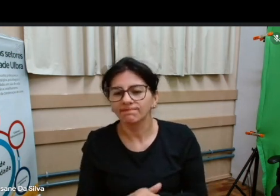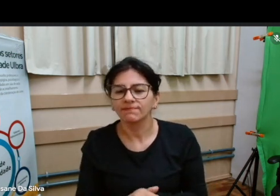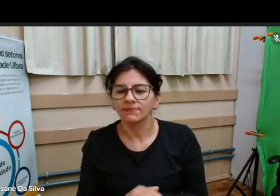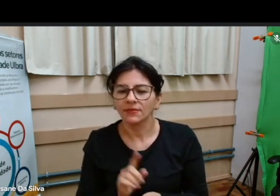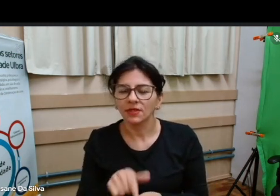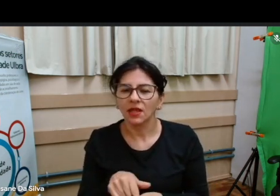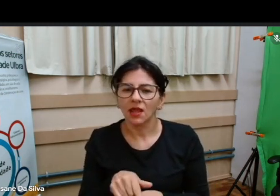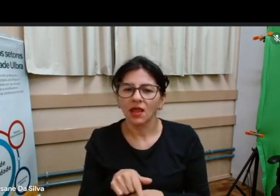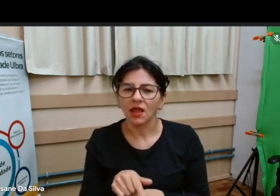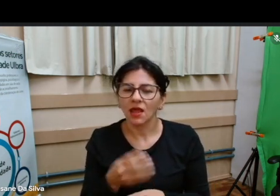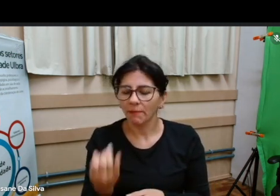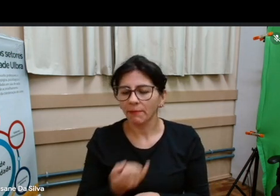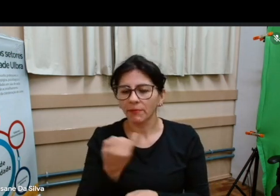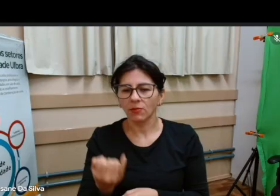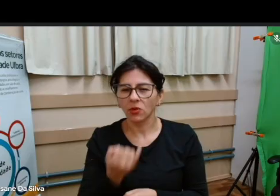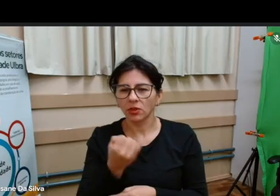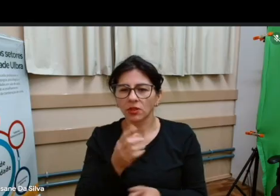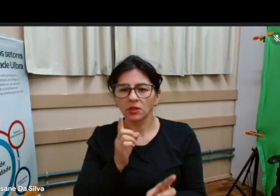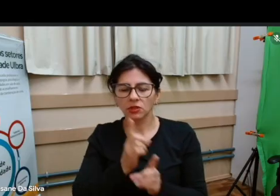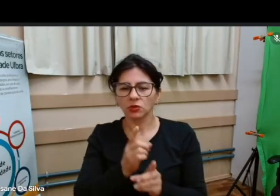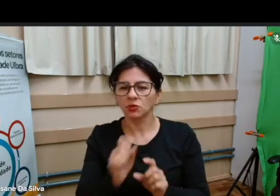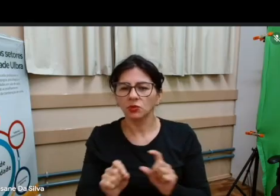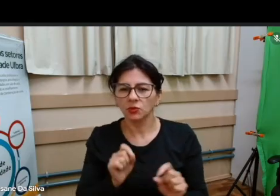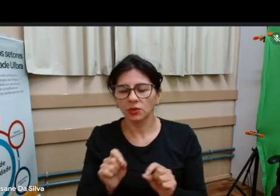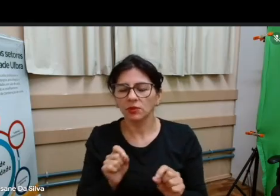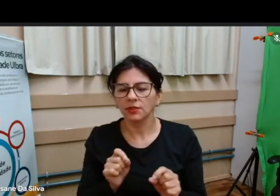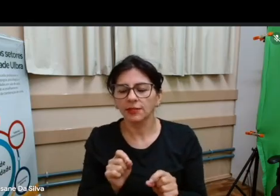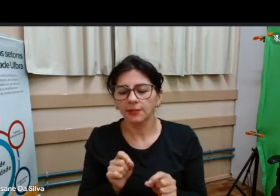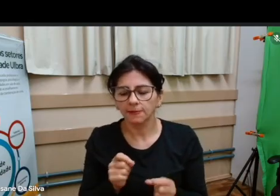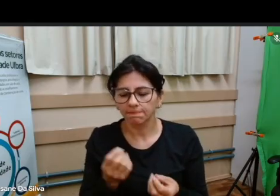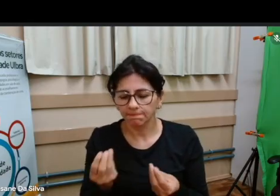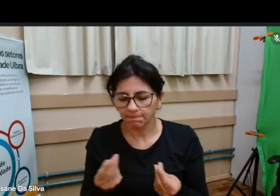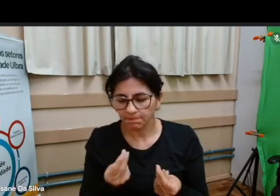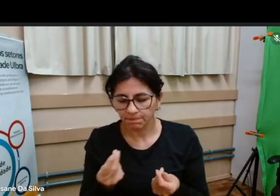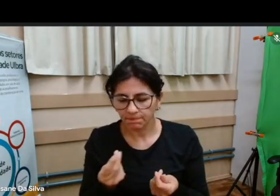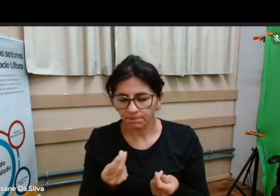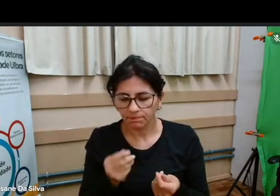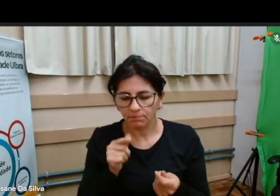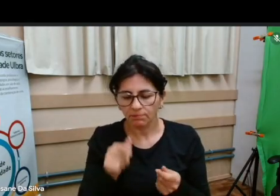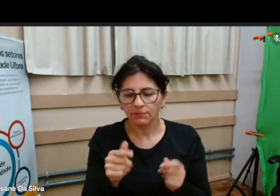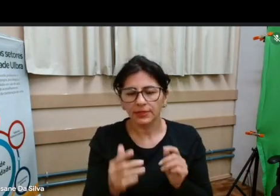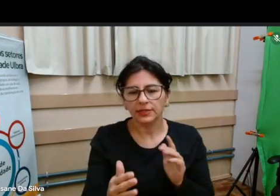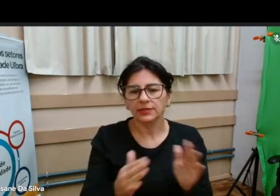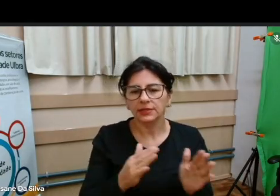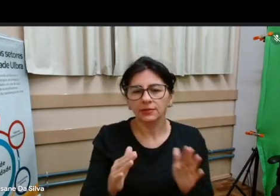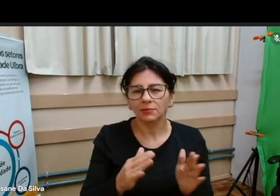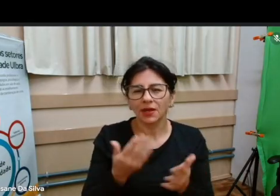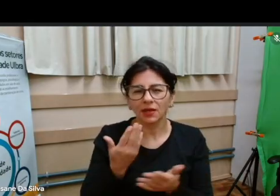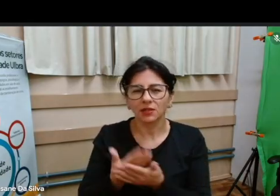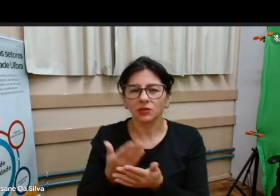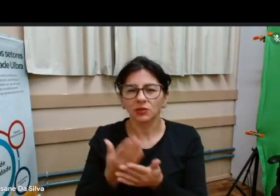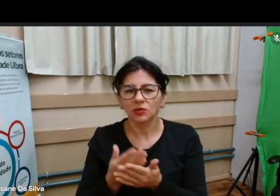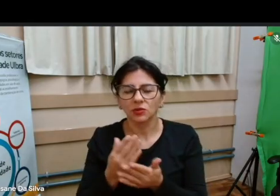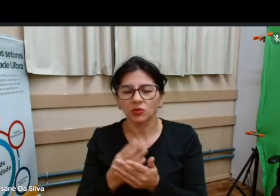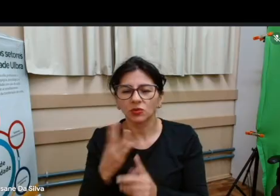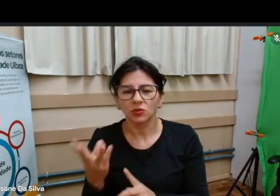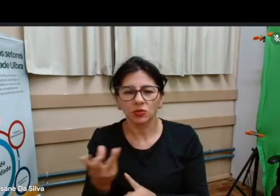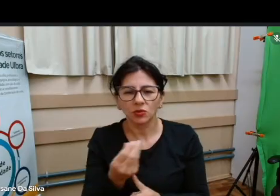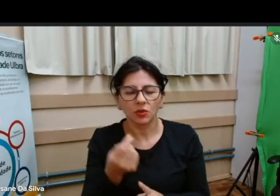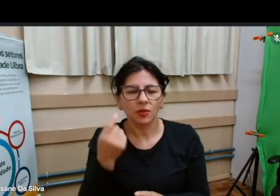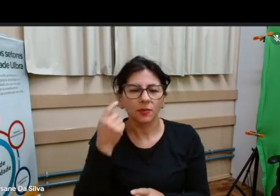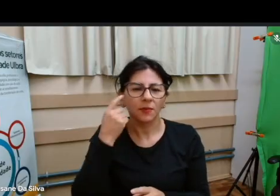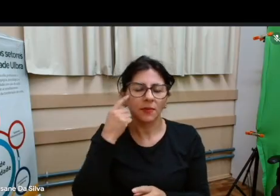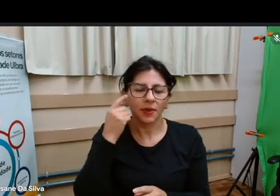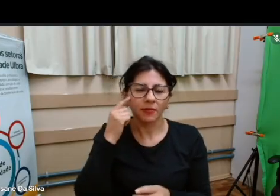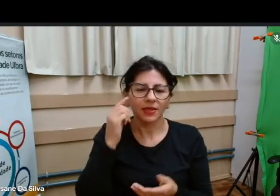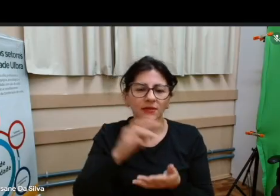importante encontrar né um esse espaço no estudos culturais para pensar conceitualmente metodologicamente